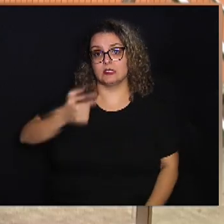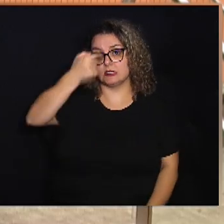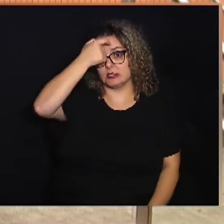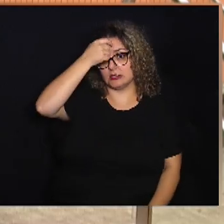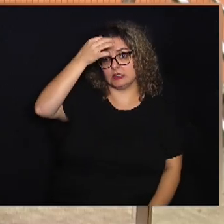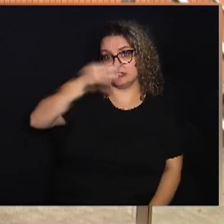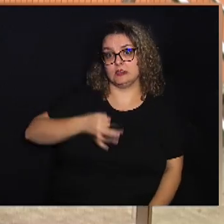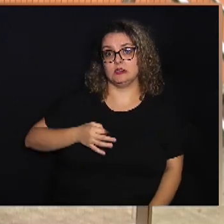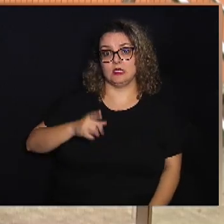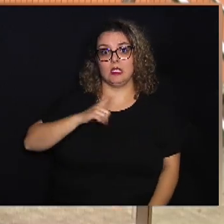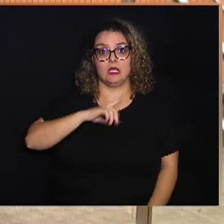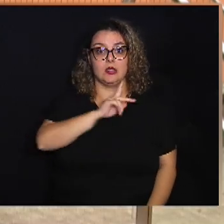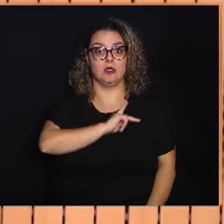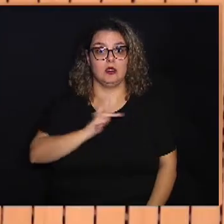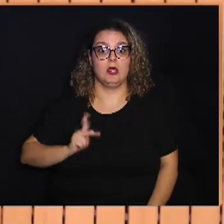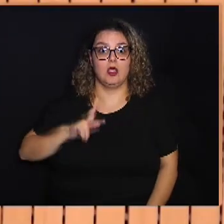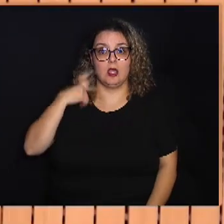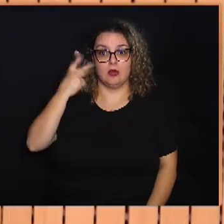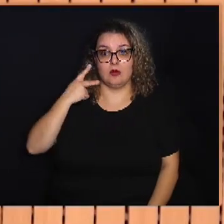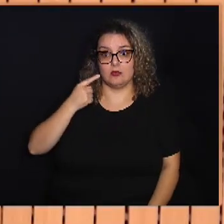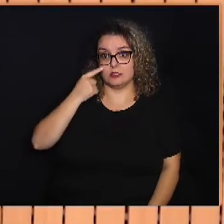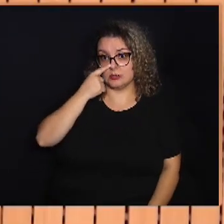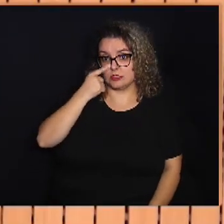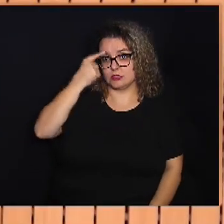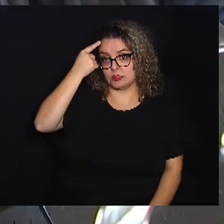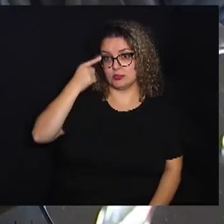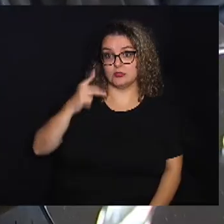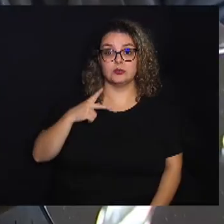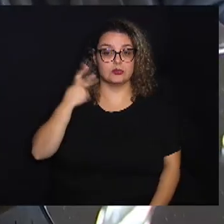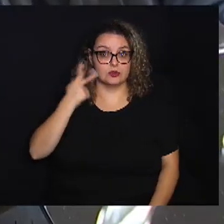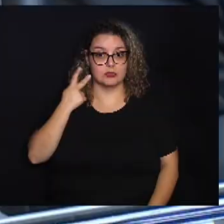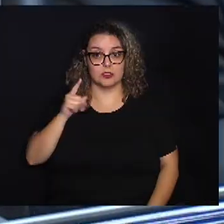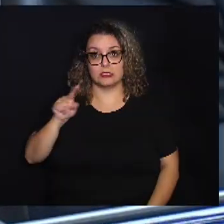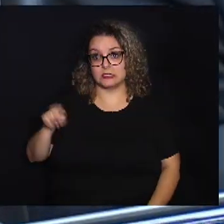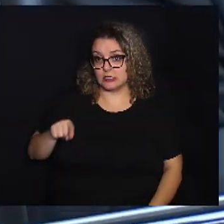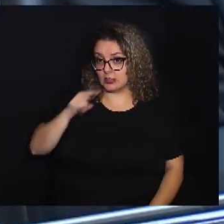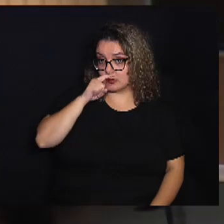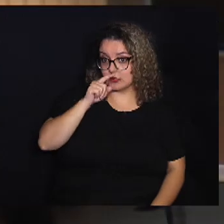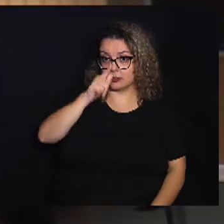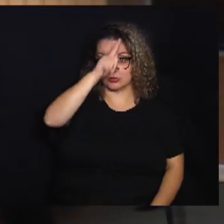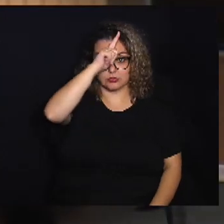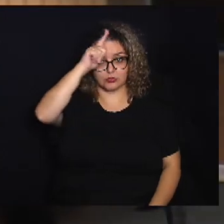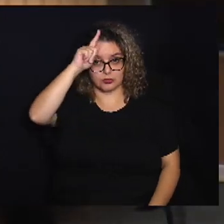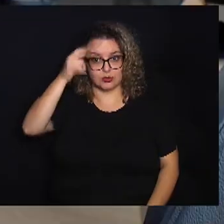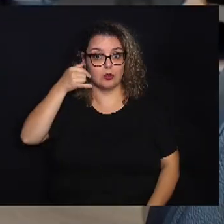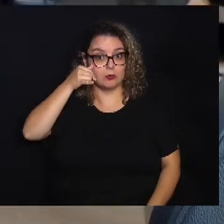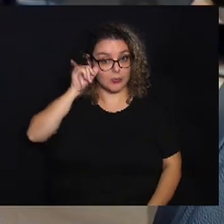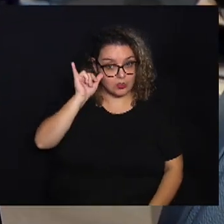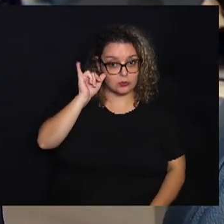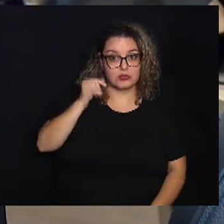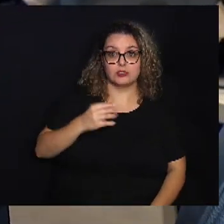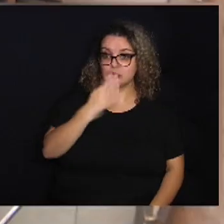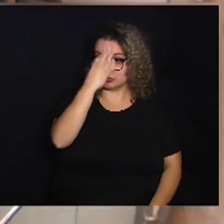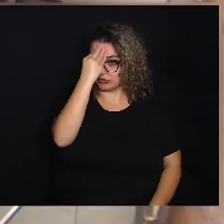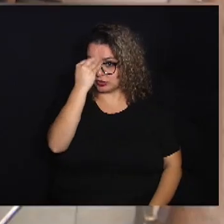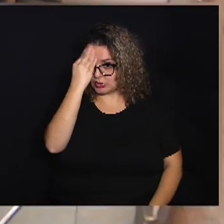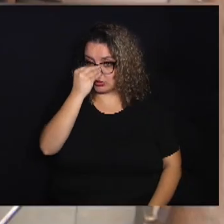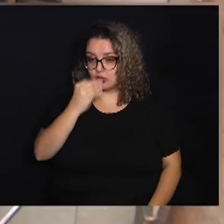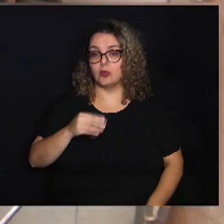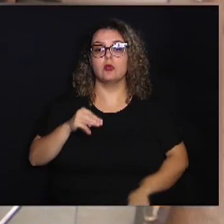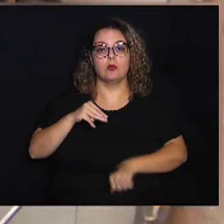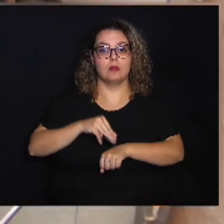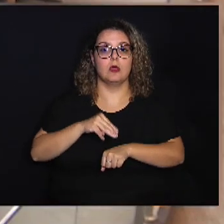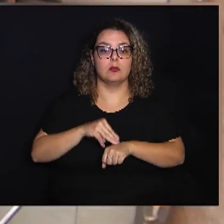tem como presidente a vereadora Paola Miguel e os vereadores Zé Carlos, Gustavo Peta, Paulo Búfalo e Jair da Farmácia como